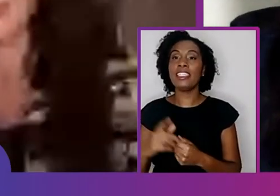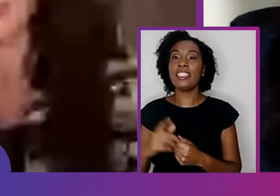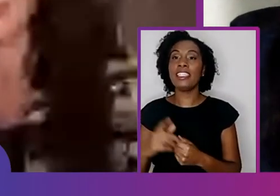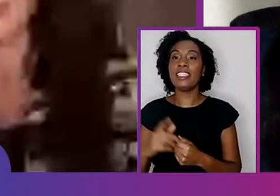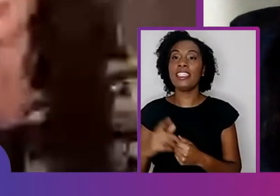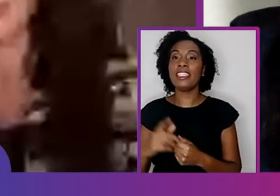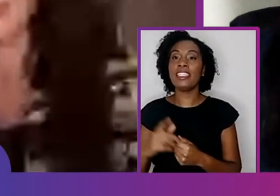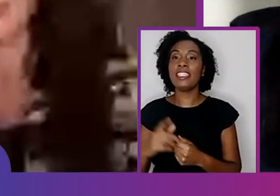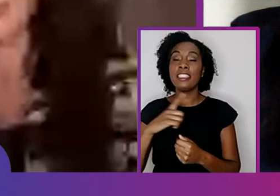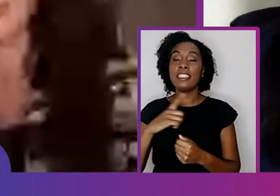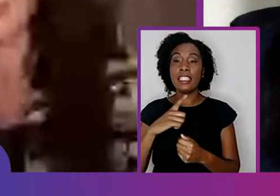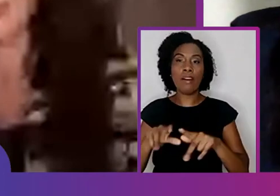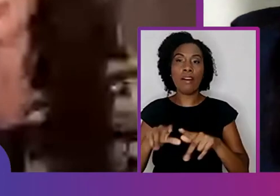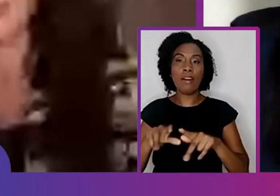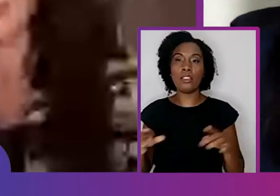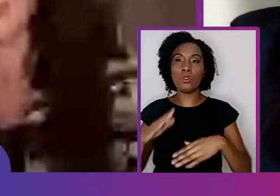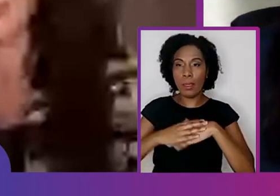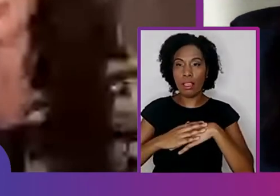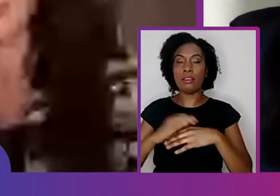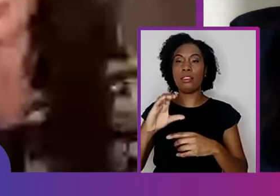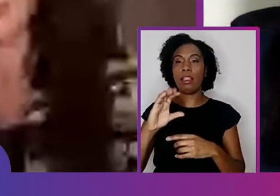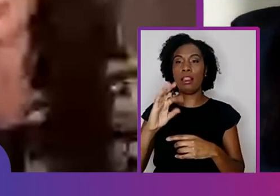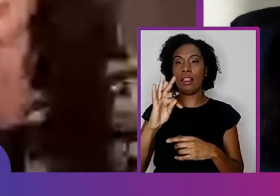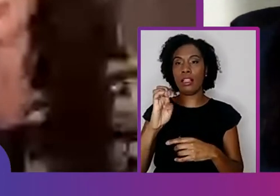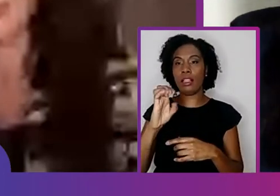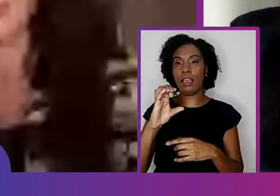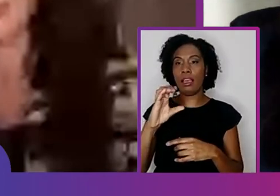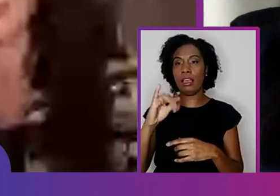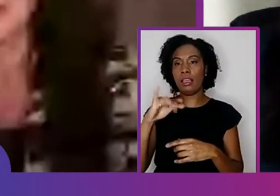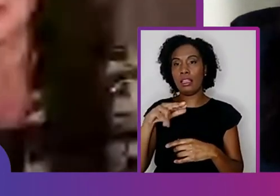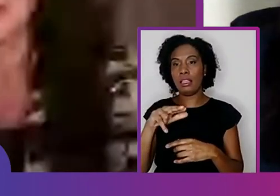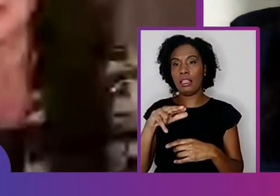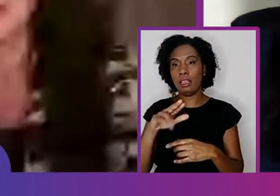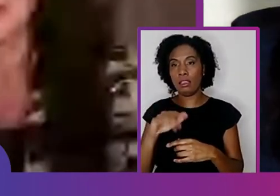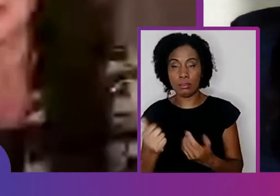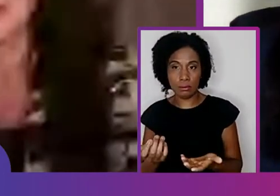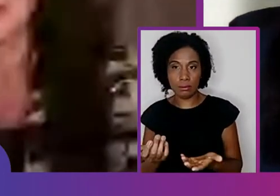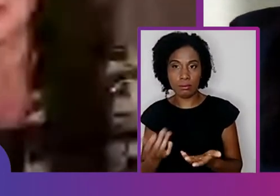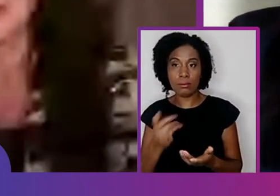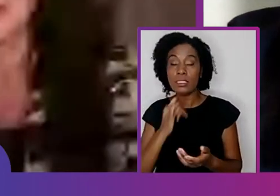comportamentais novas, né? Não tinha uma geladeira disponível 24